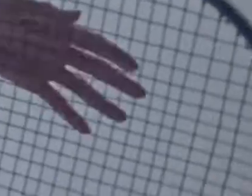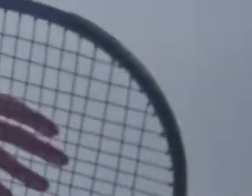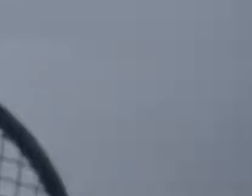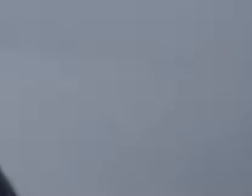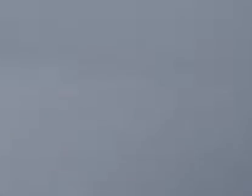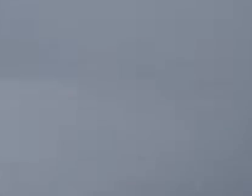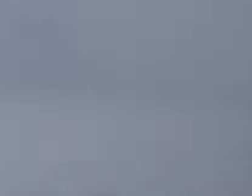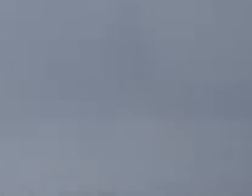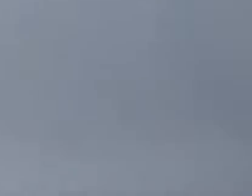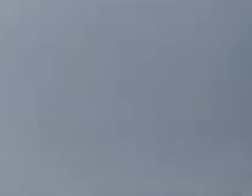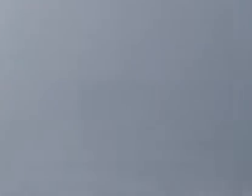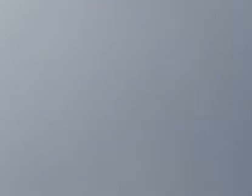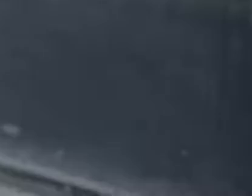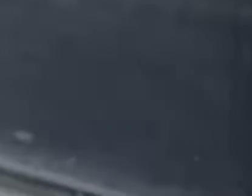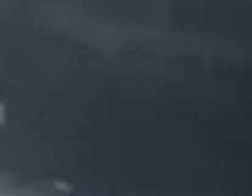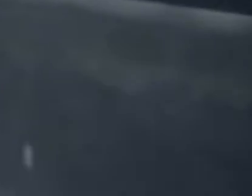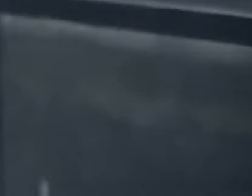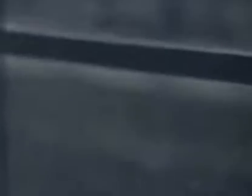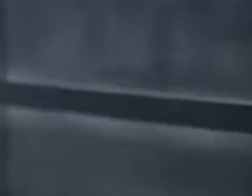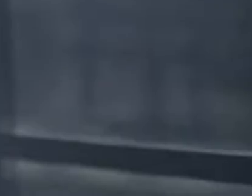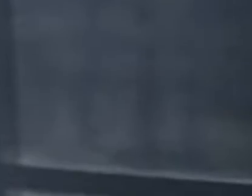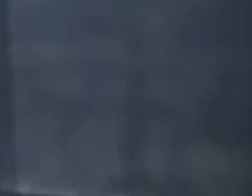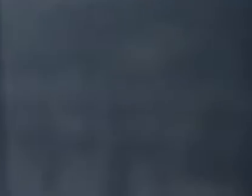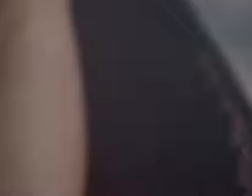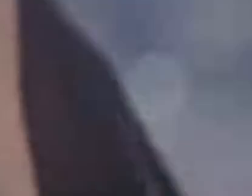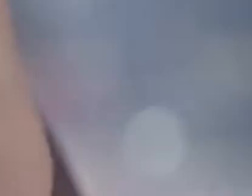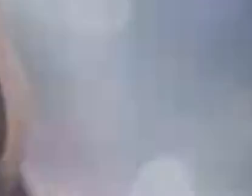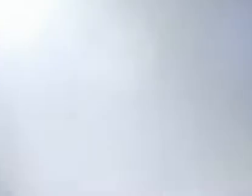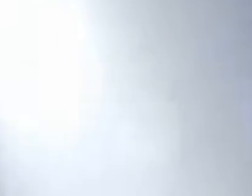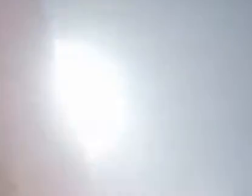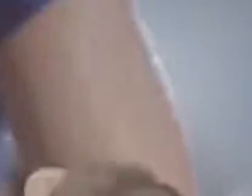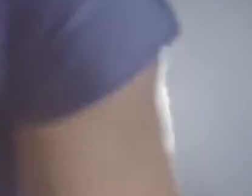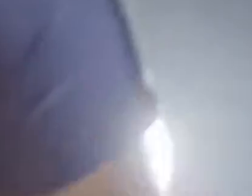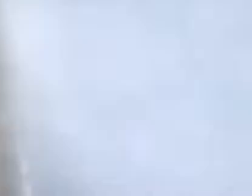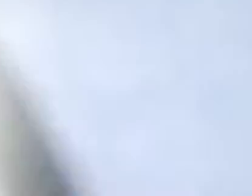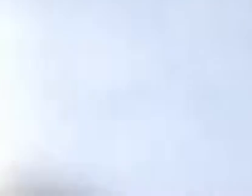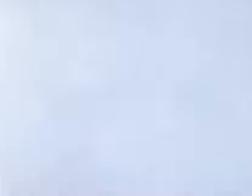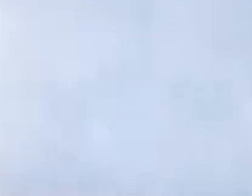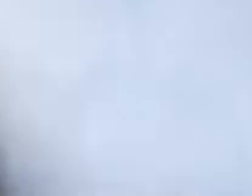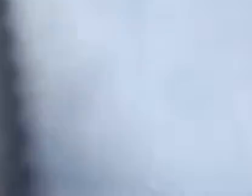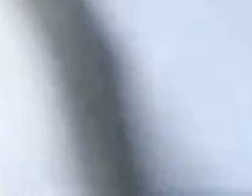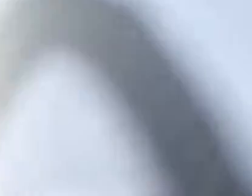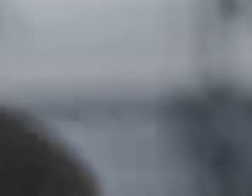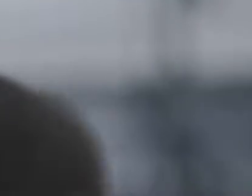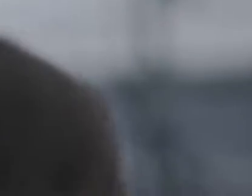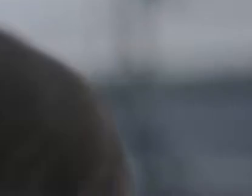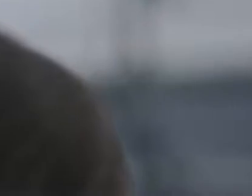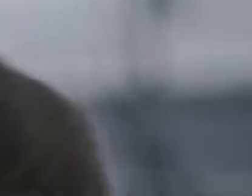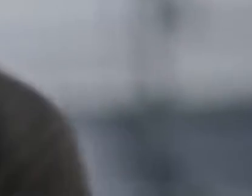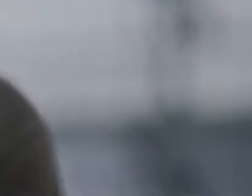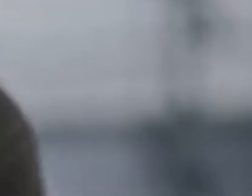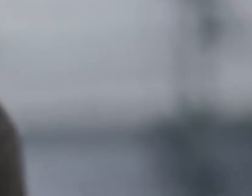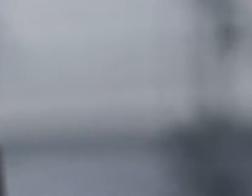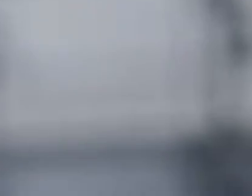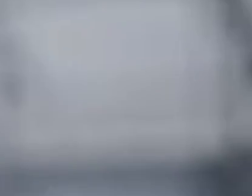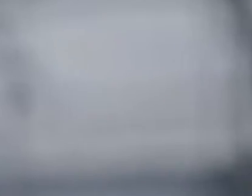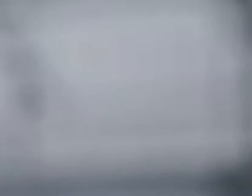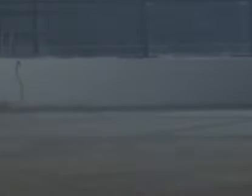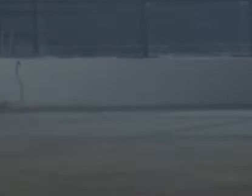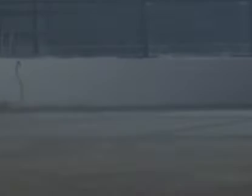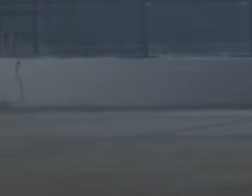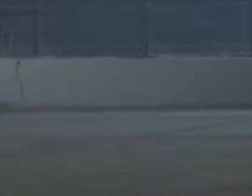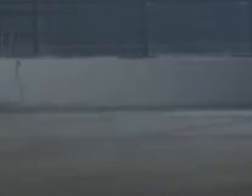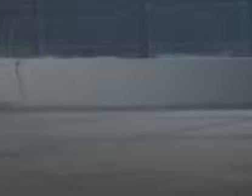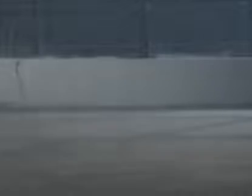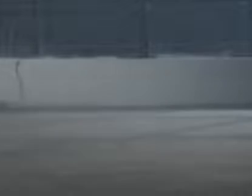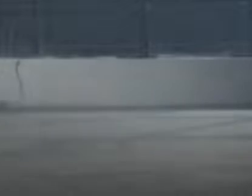Eu respiro, discuto, pesquiso. Eu vivo disso. Sou especialista e sou completa.